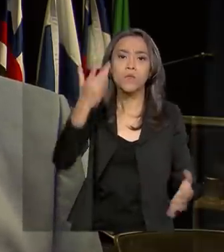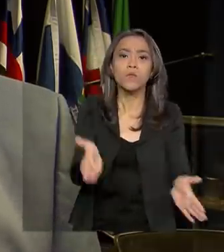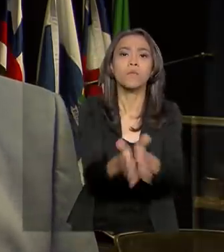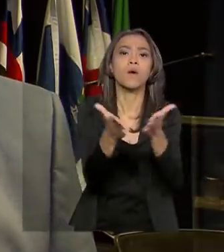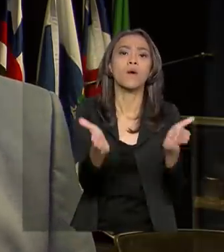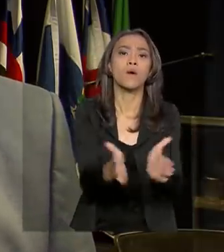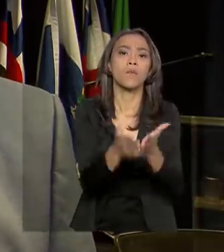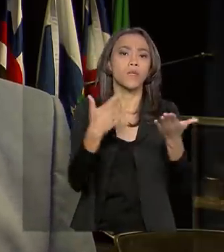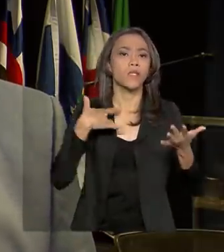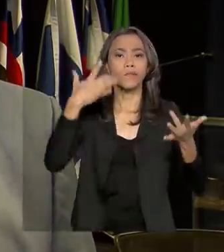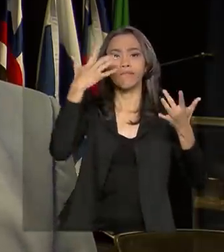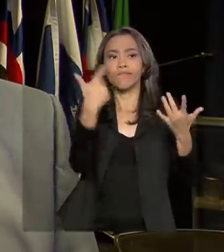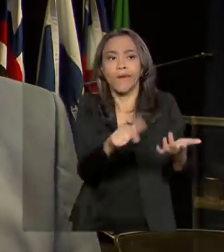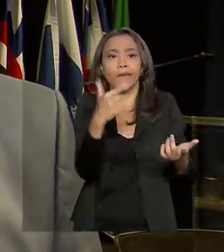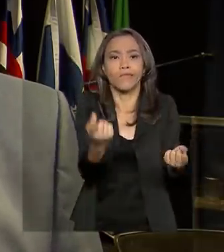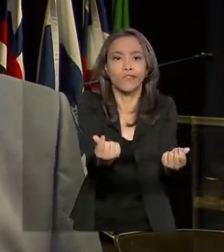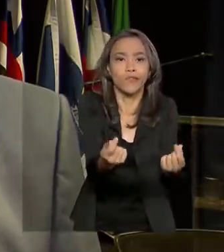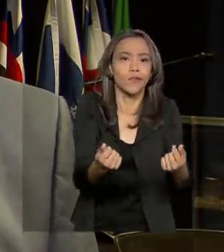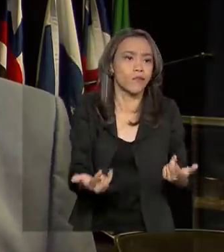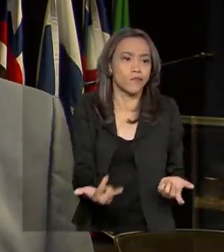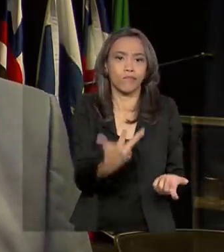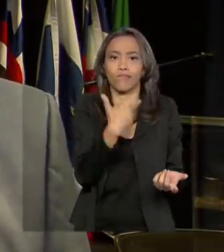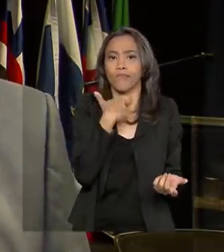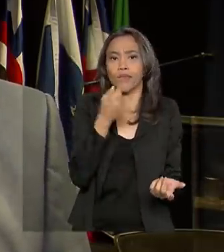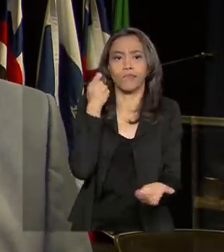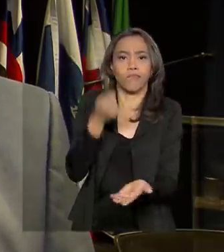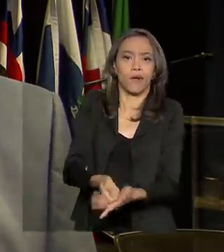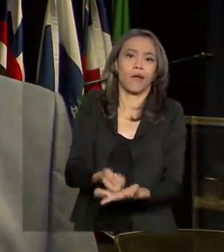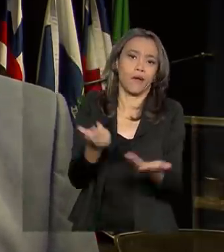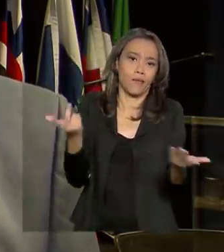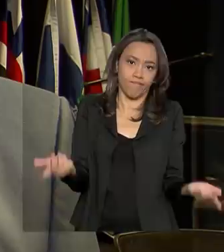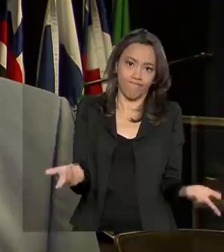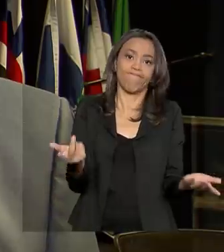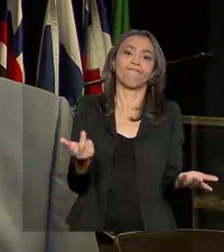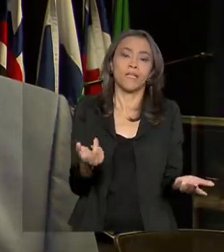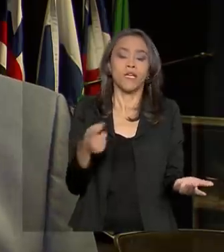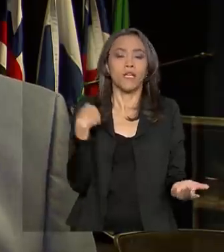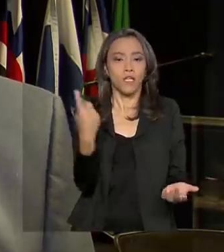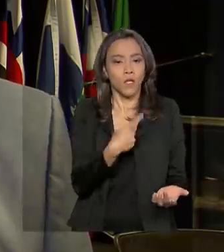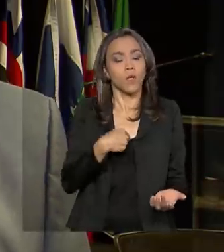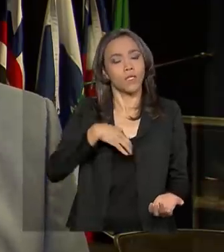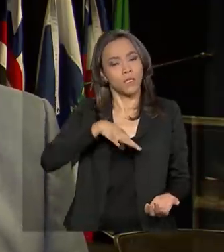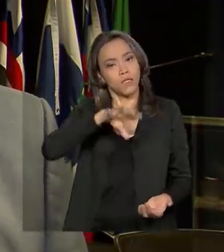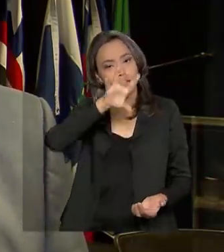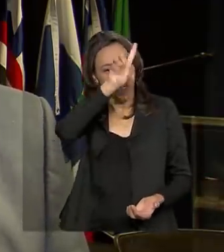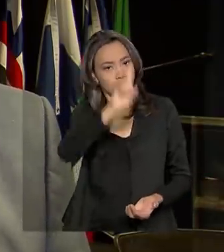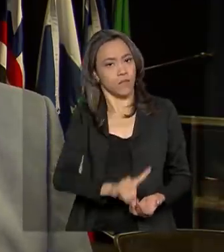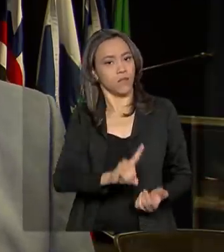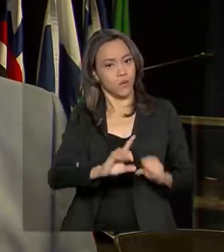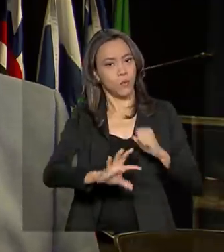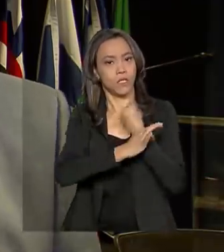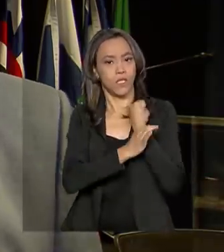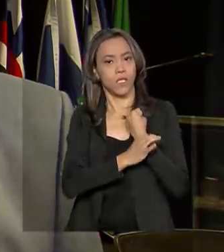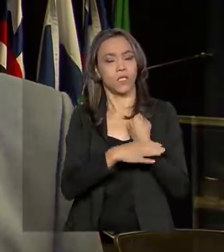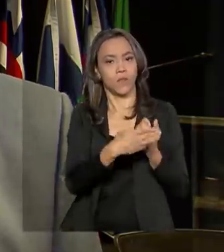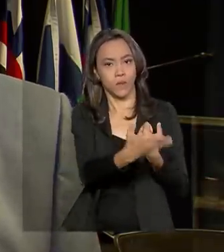como se tratar, não podem pagar um tratamento. Eles têm que ter garantido o acolhimento nas comunidades,